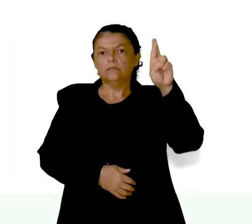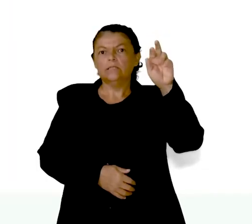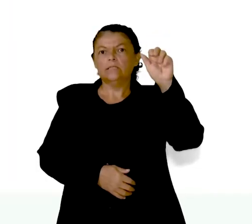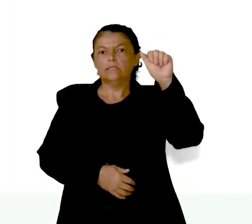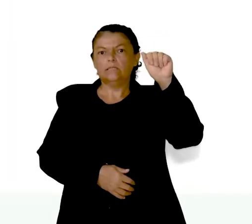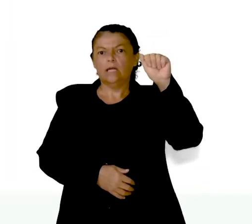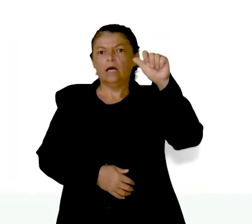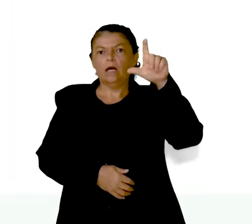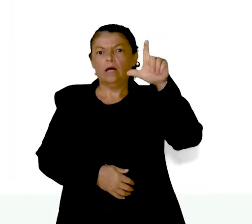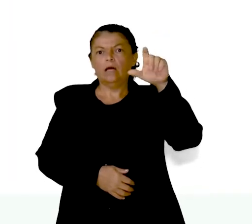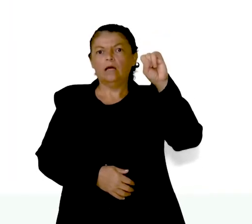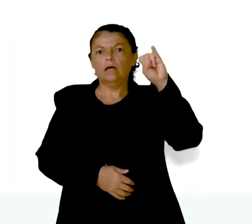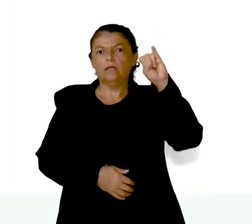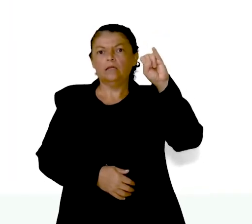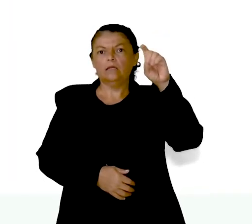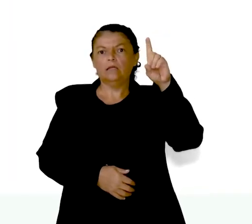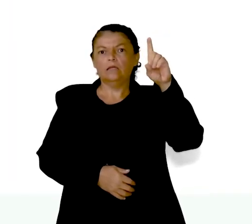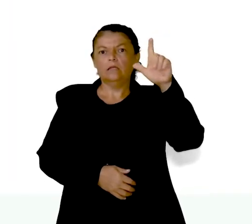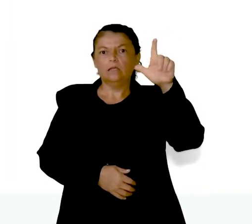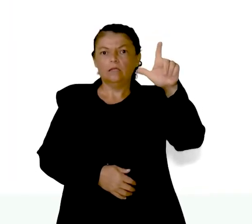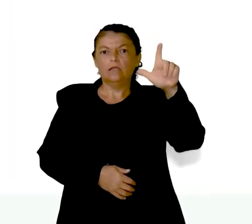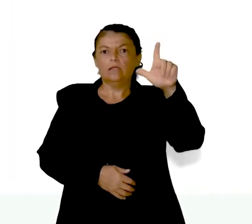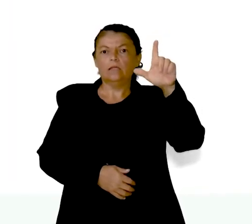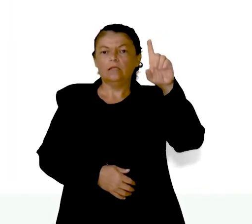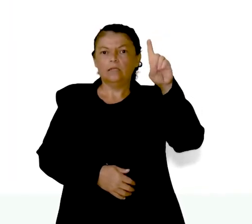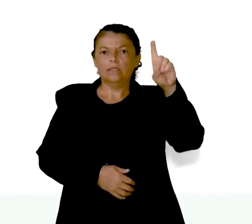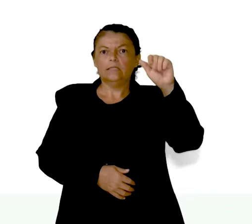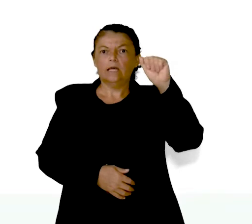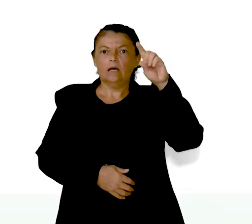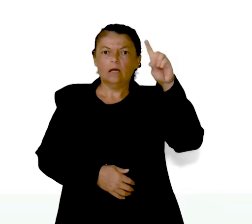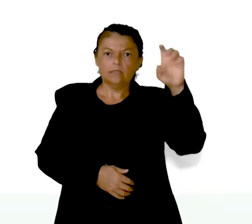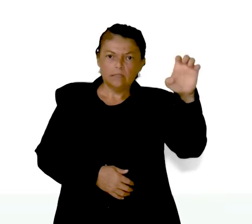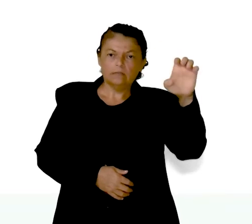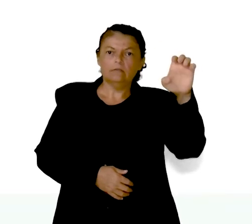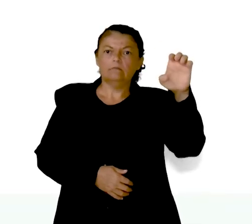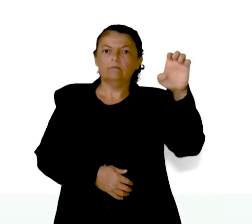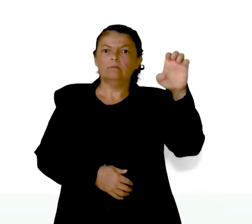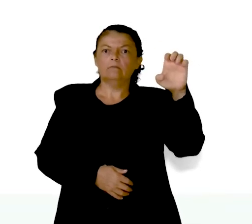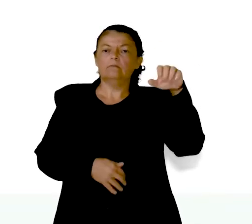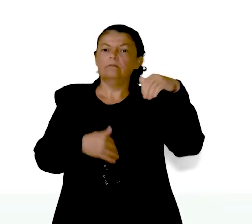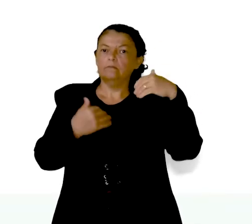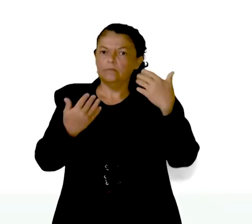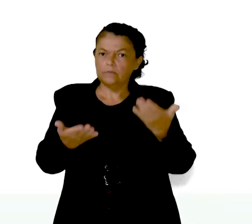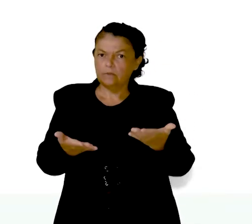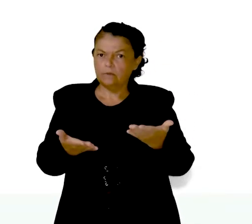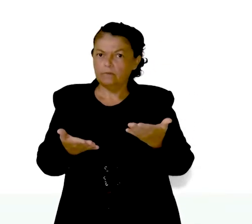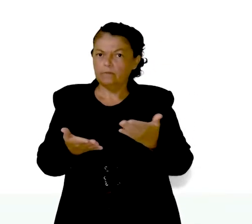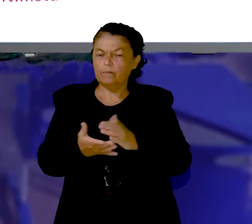acaba e que nenhuma outra forma de vida é possível e real.